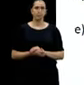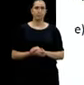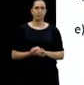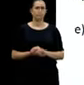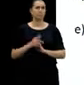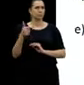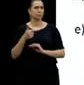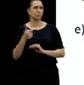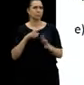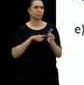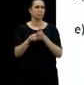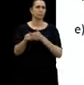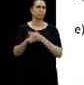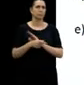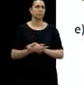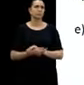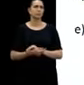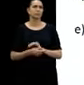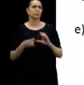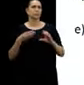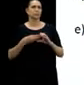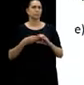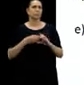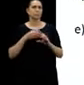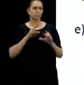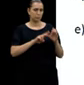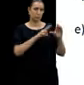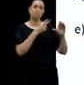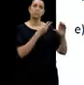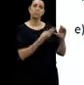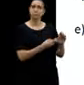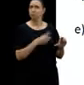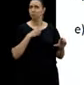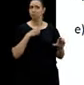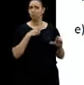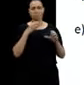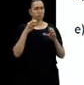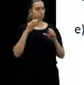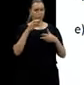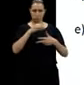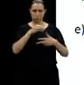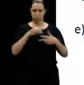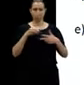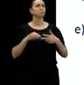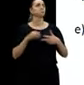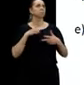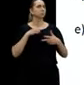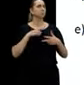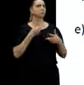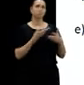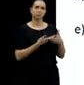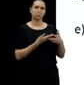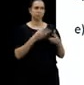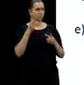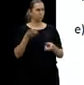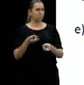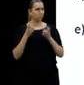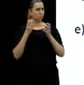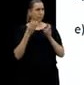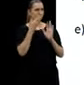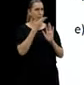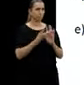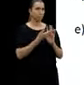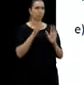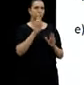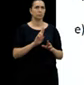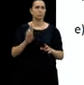Segunda questão. Ó, as células-tronco. Gente, células-tronco caem muito, tem caído muito no Enem. Prestem atenção.